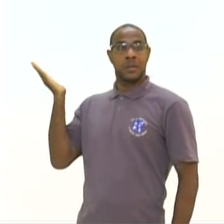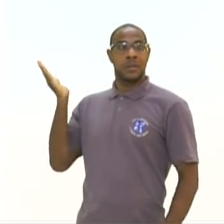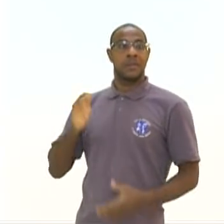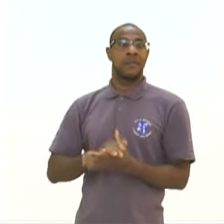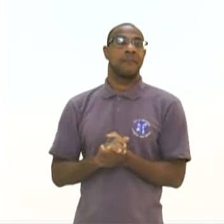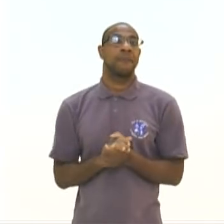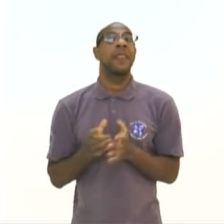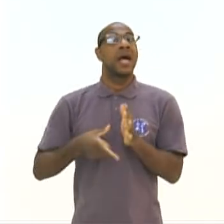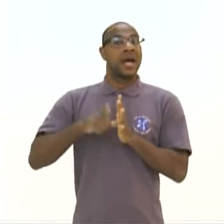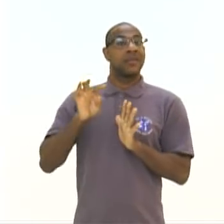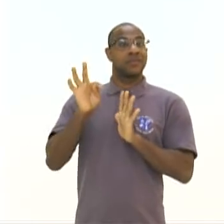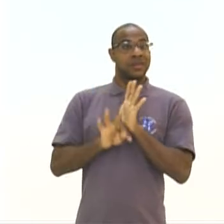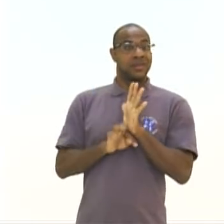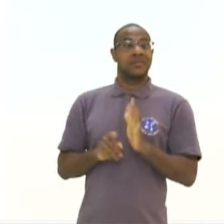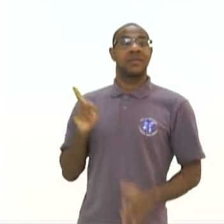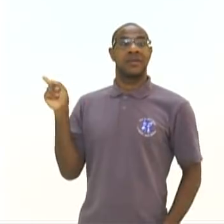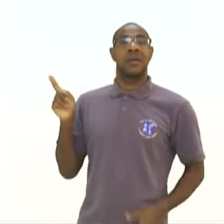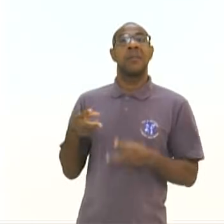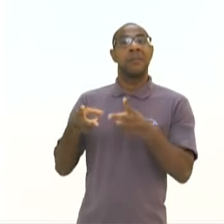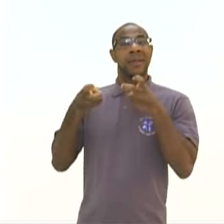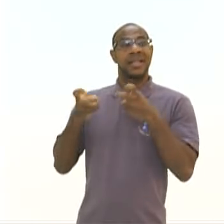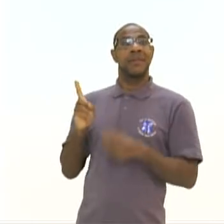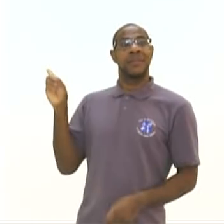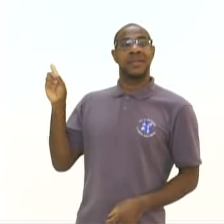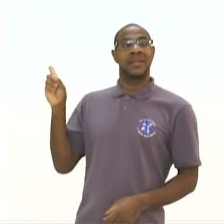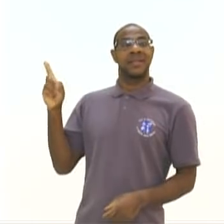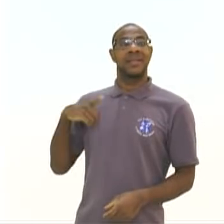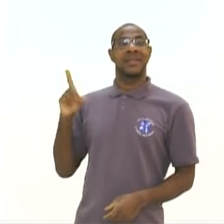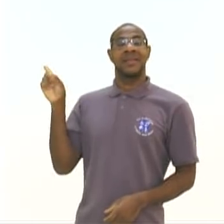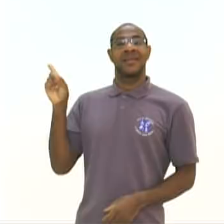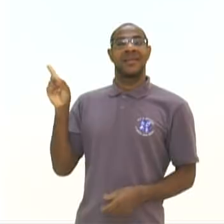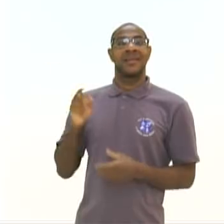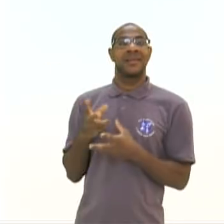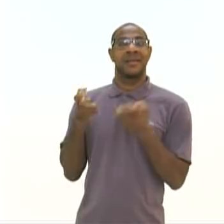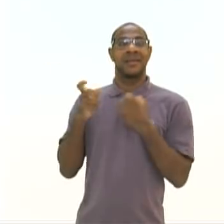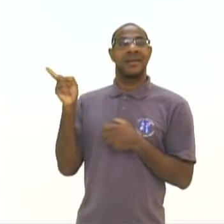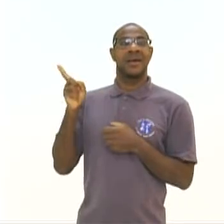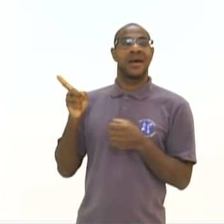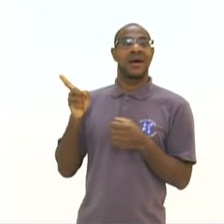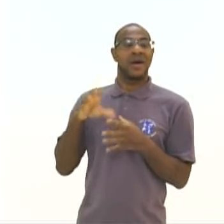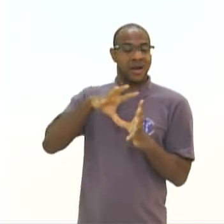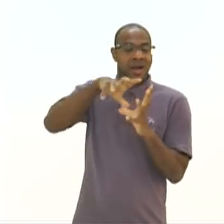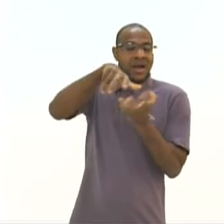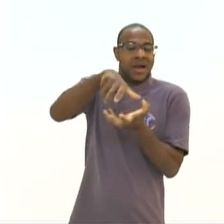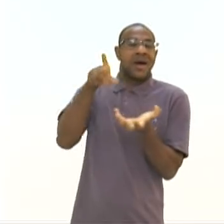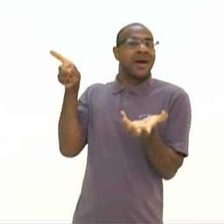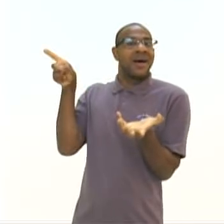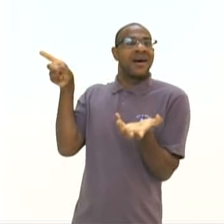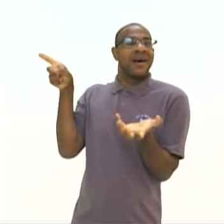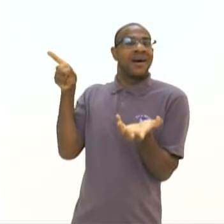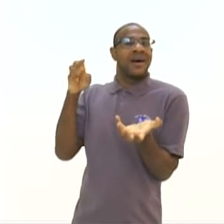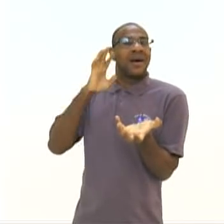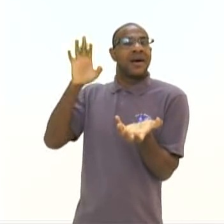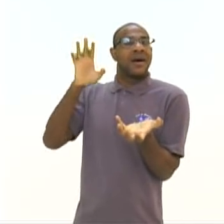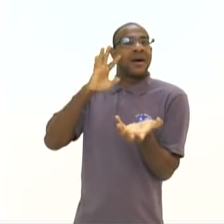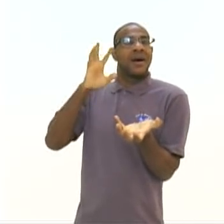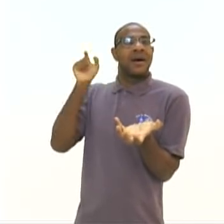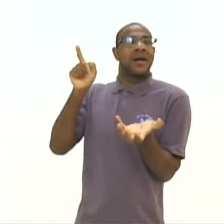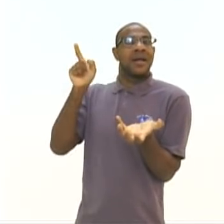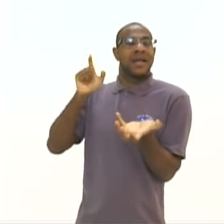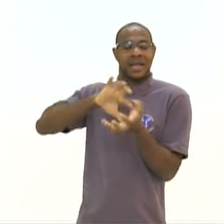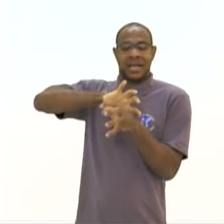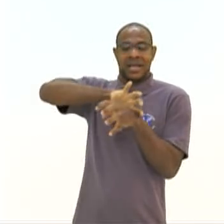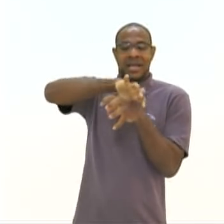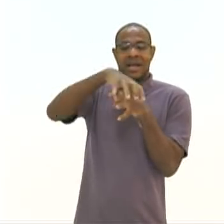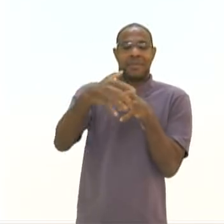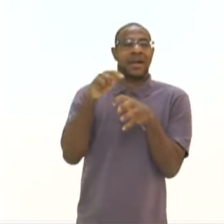Antes do texto. Então percebam que eu trago aqui uma imagem para vocês. Olha ali o planeta Terra. Então imagine que essa camada,